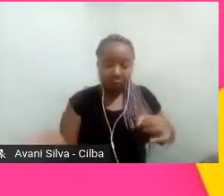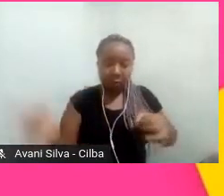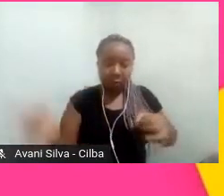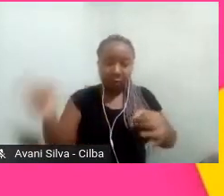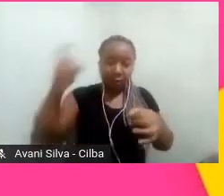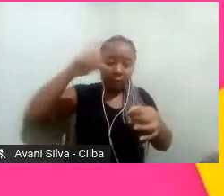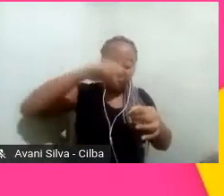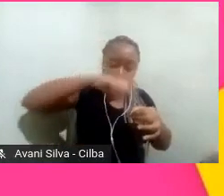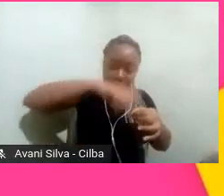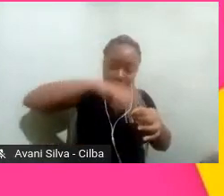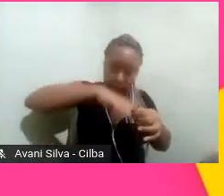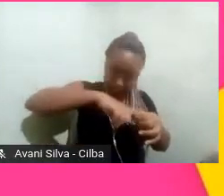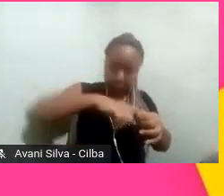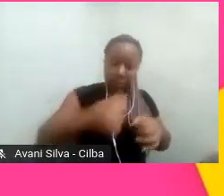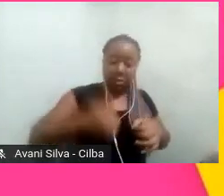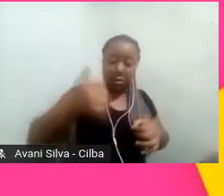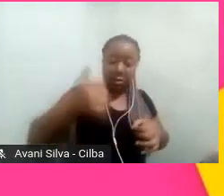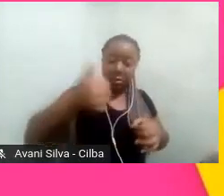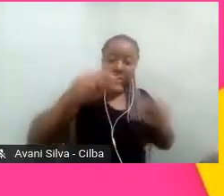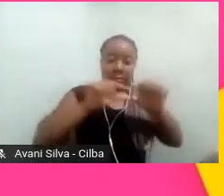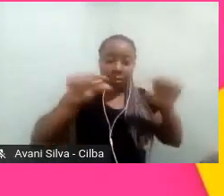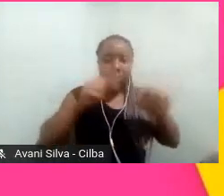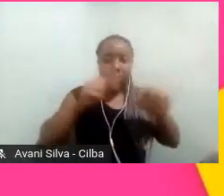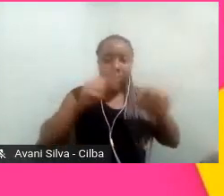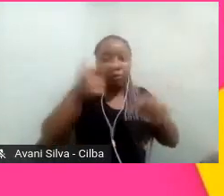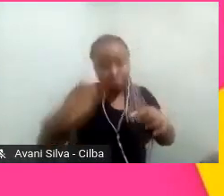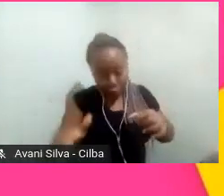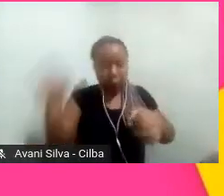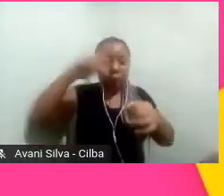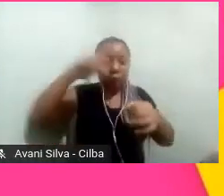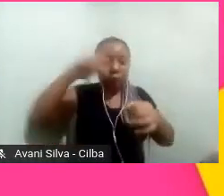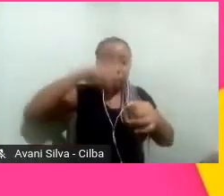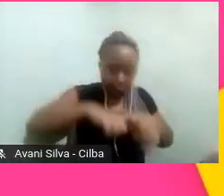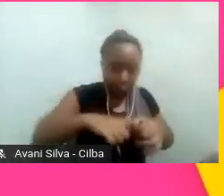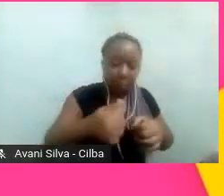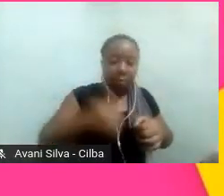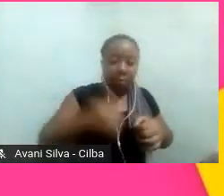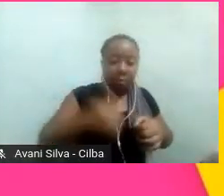primeira. E aí ele vai ficar repetindo. Faz a primeira,